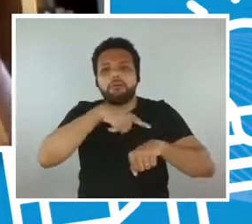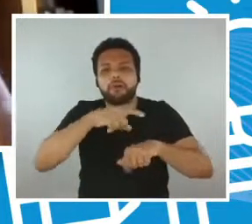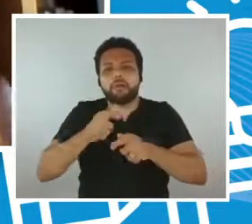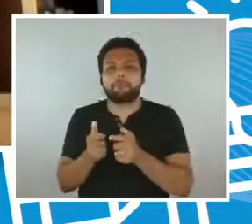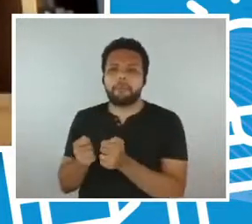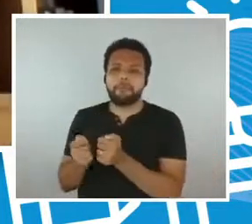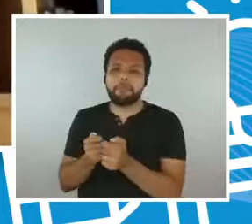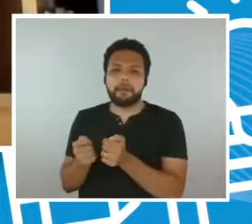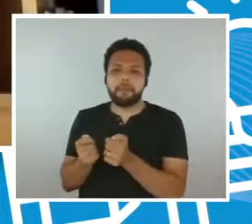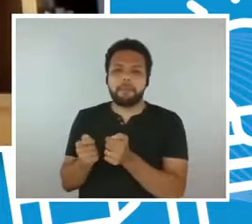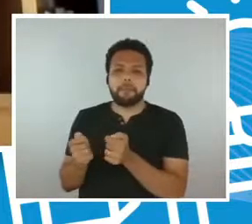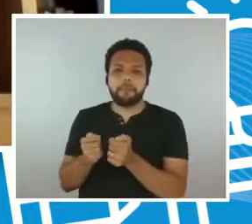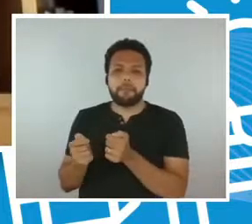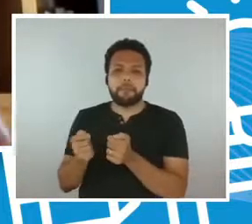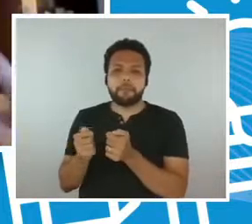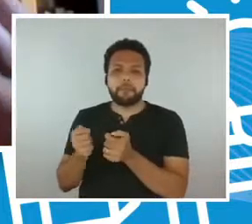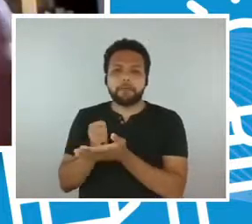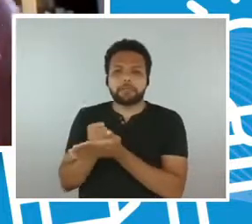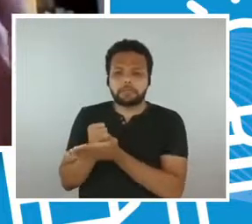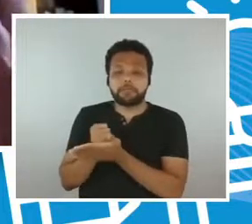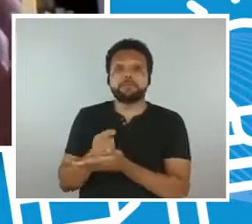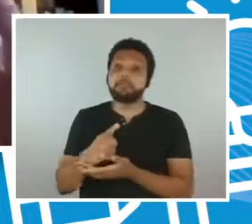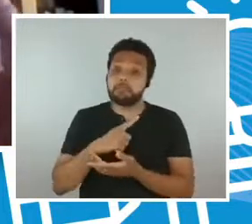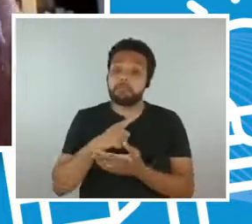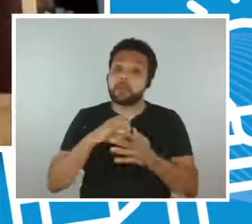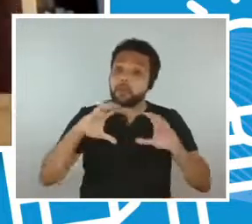de ter grupos de discussão